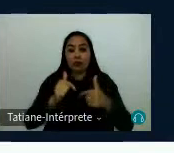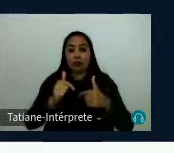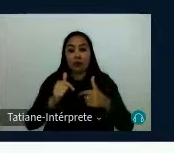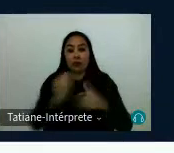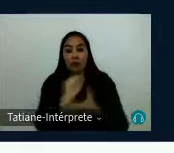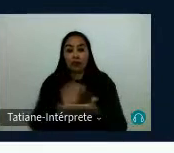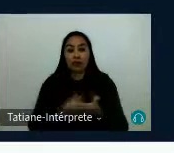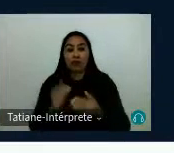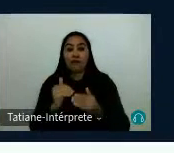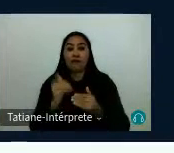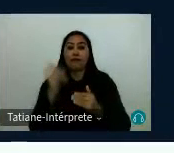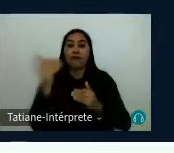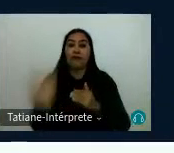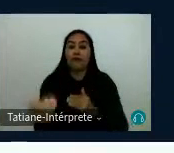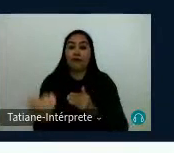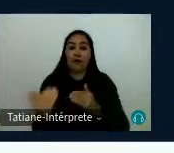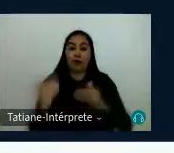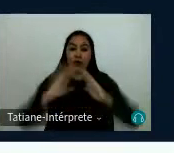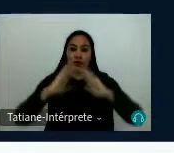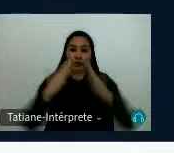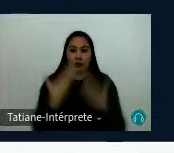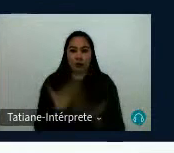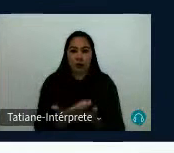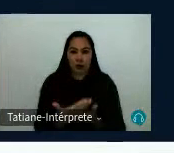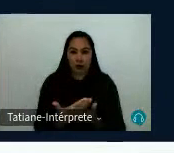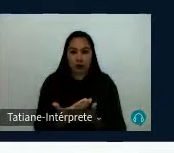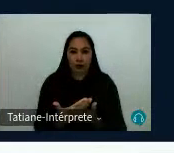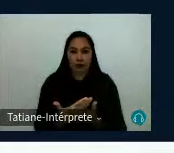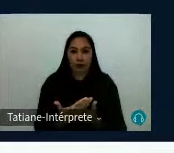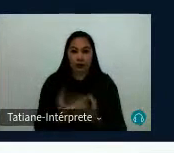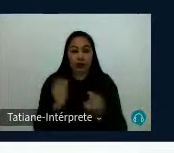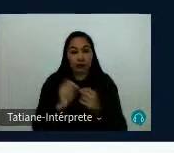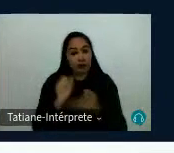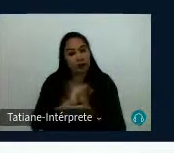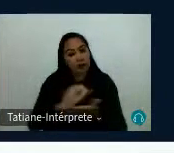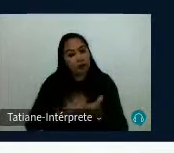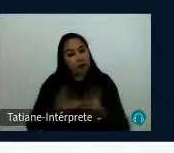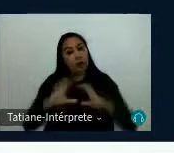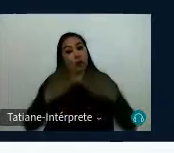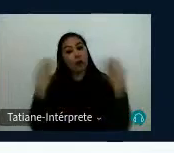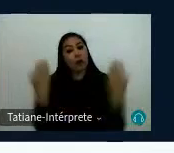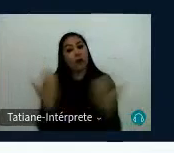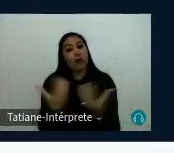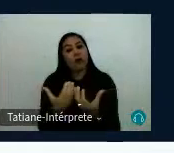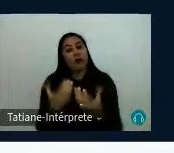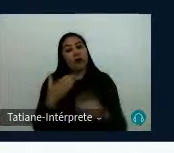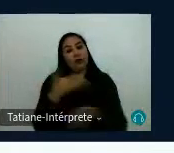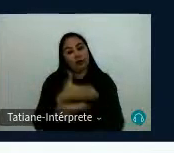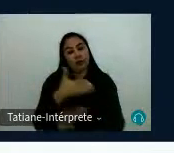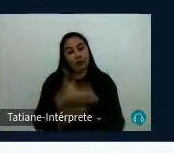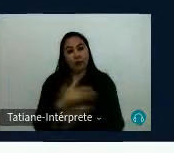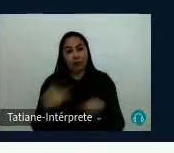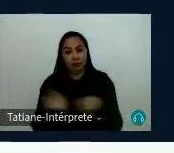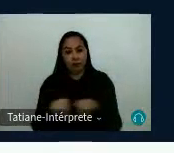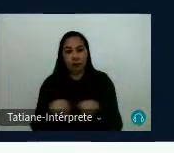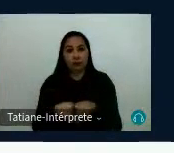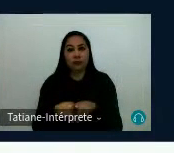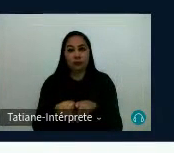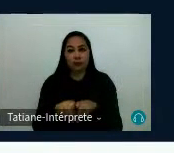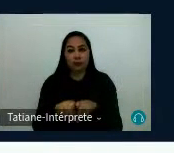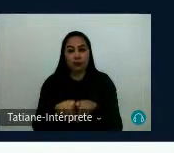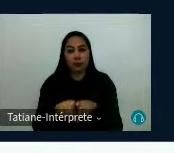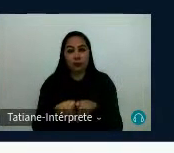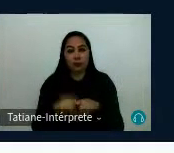os nossos muros, né, escolares, ou as nossas fronteiras, e fazer também um trabalho